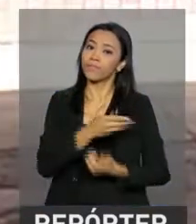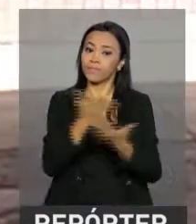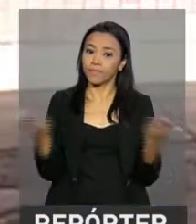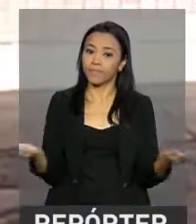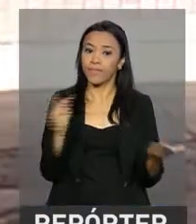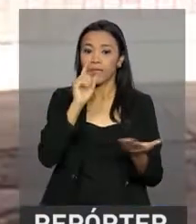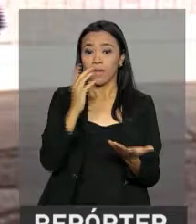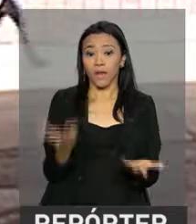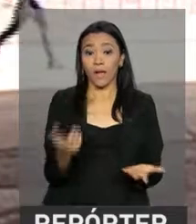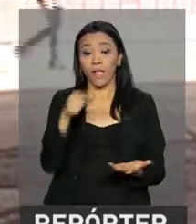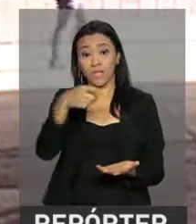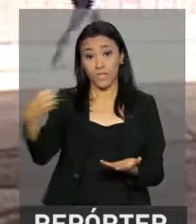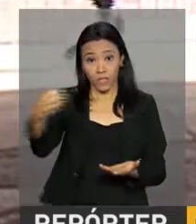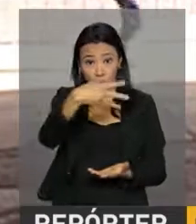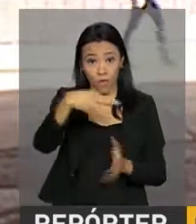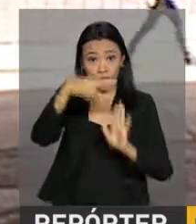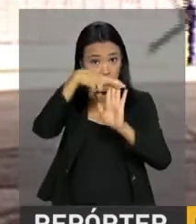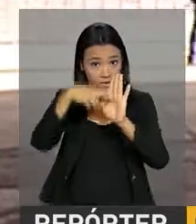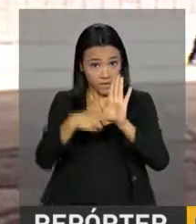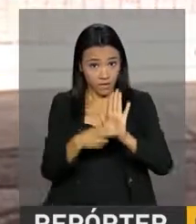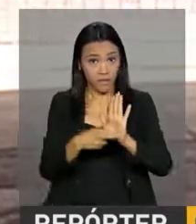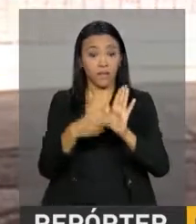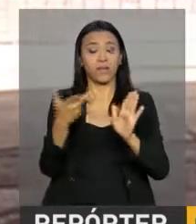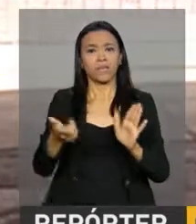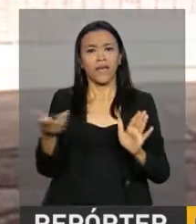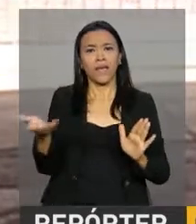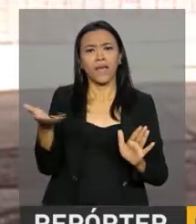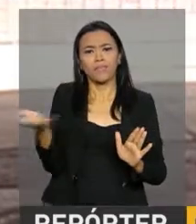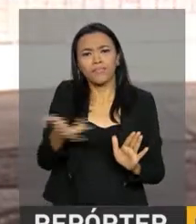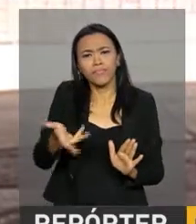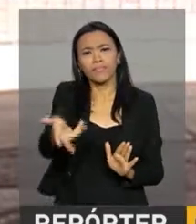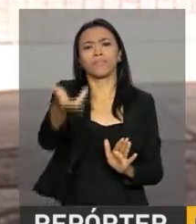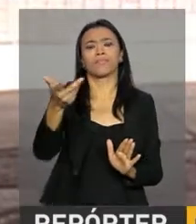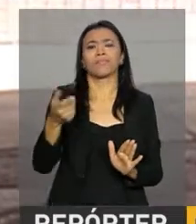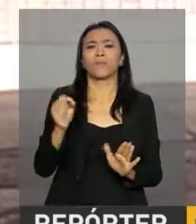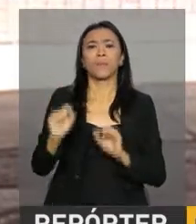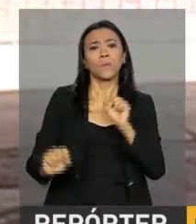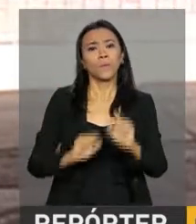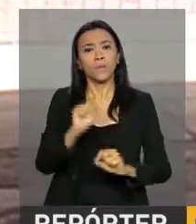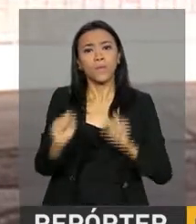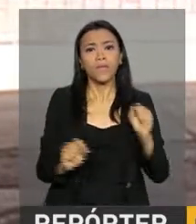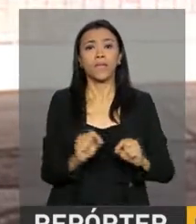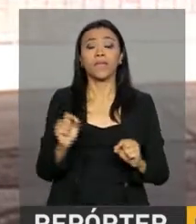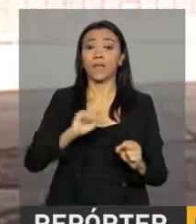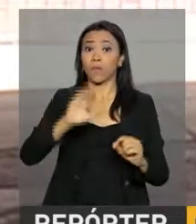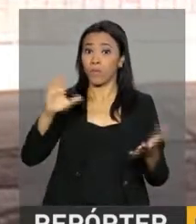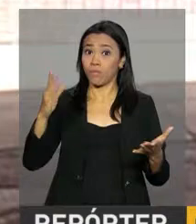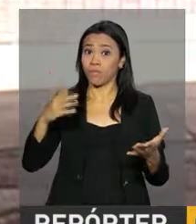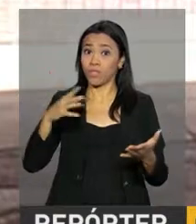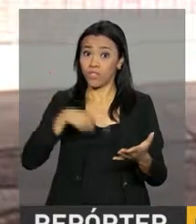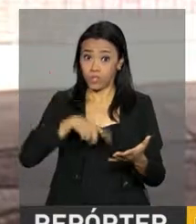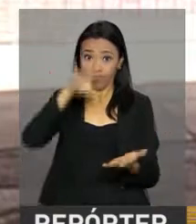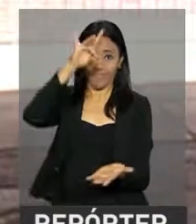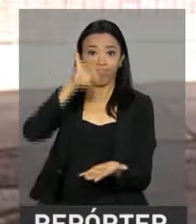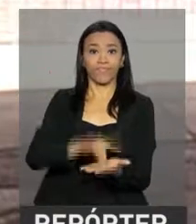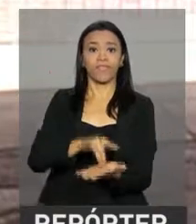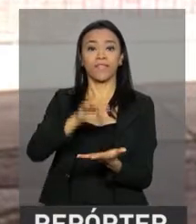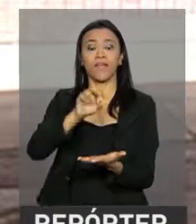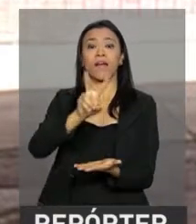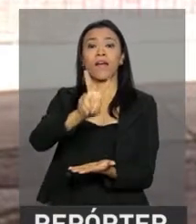intenção dessas novas regras é tornar mais ágil e eficiente o propósito de validação